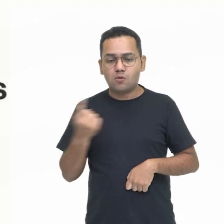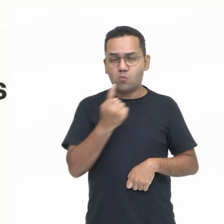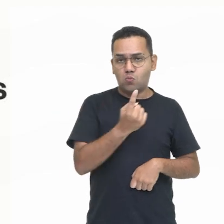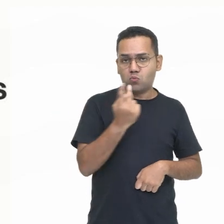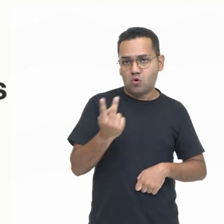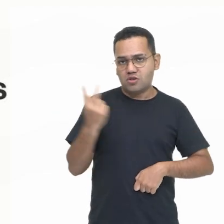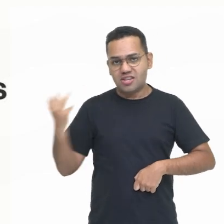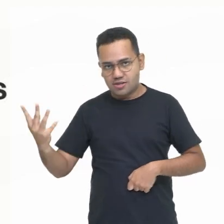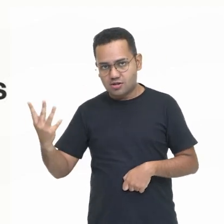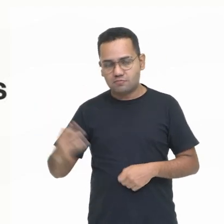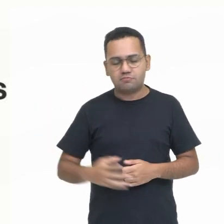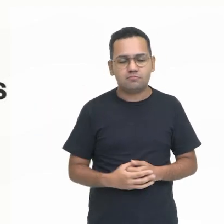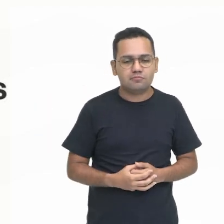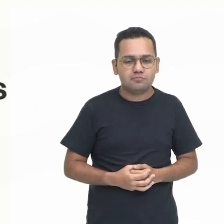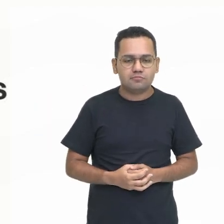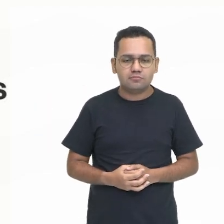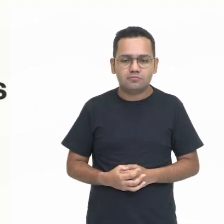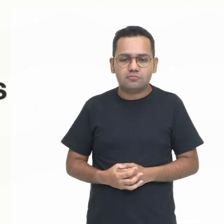atenção aqui, ó,